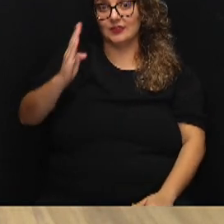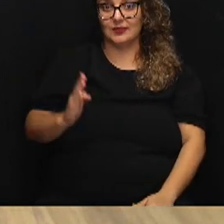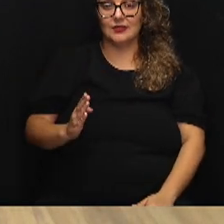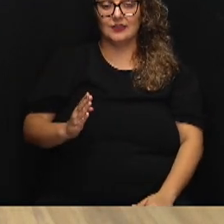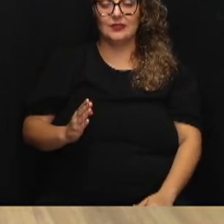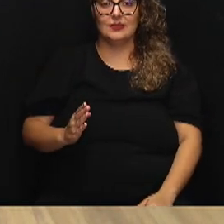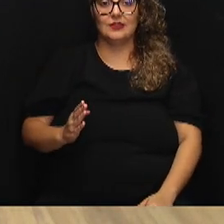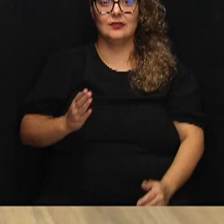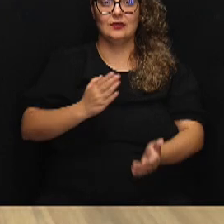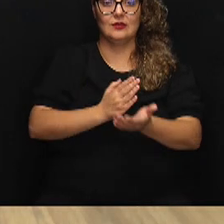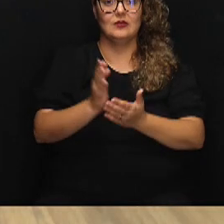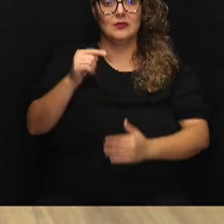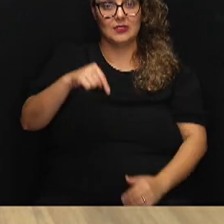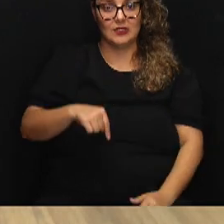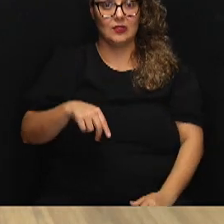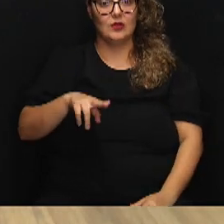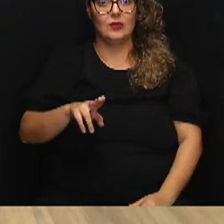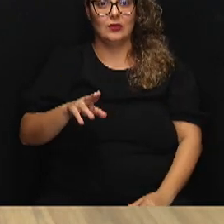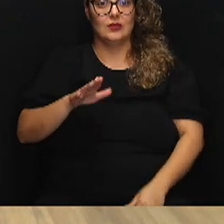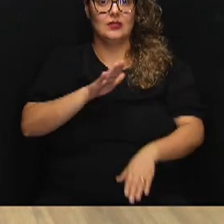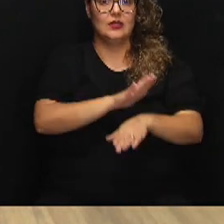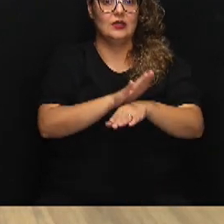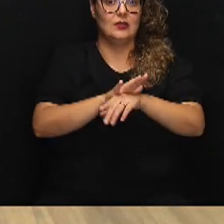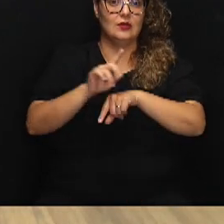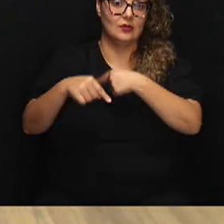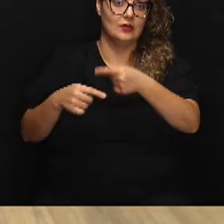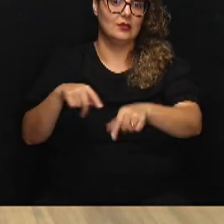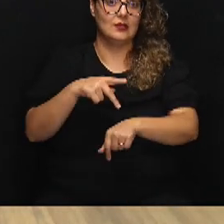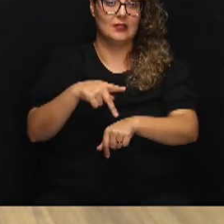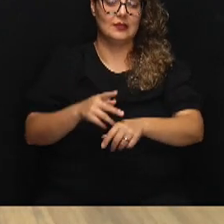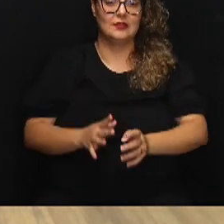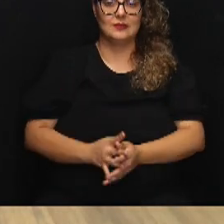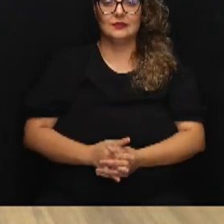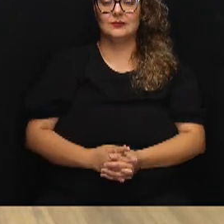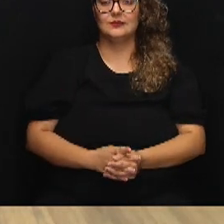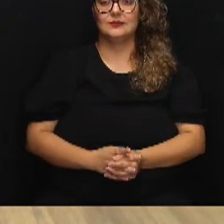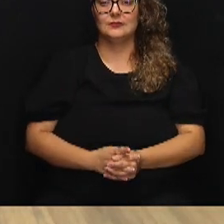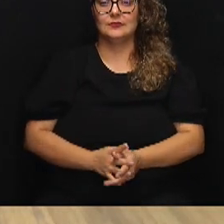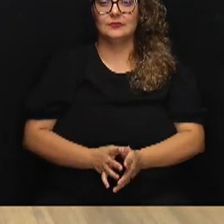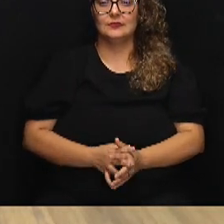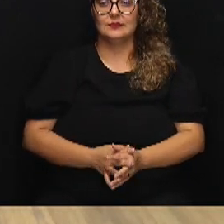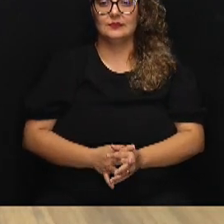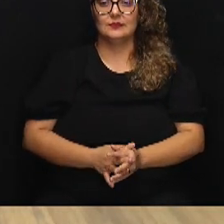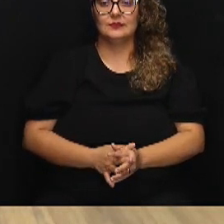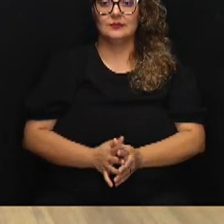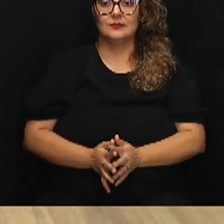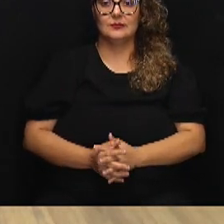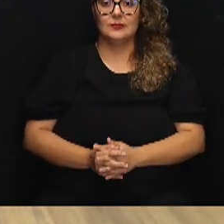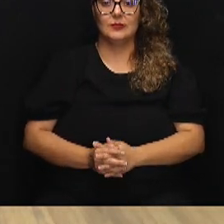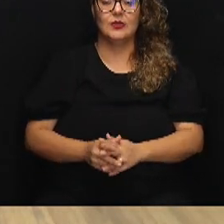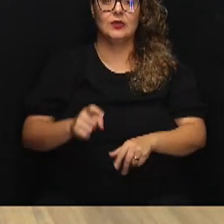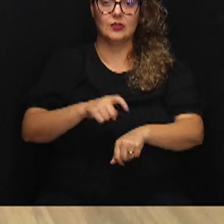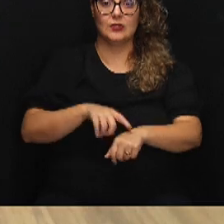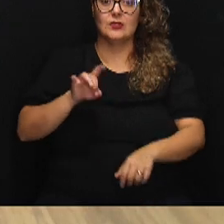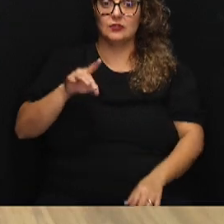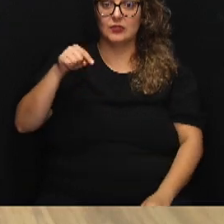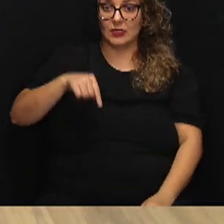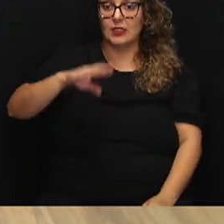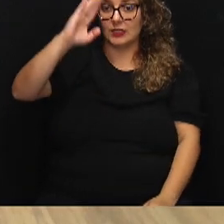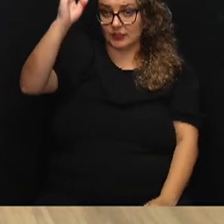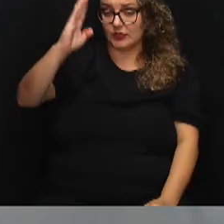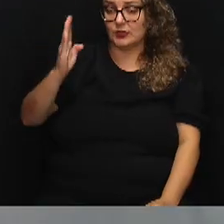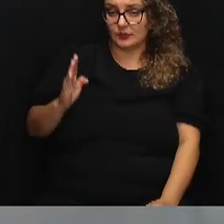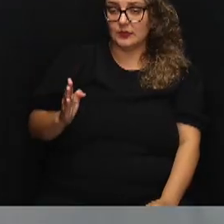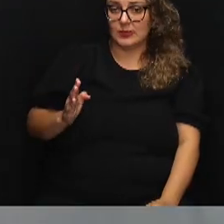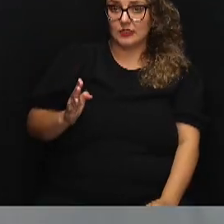partir daqui, ou se tem colaboração também com outros países. Não, no momento só aqui no Brasil, porque